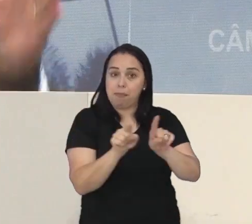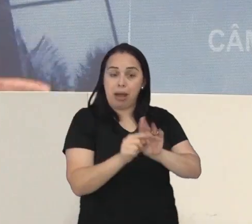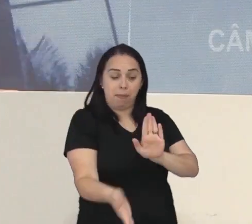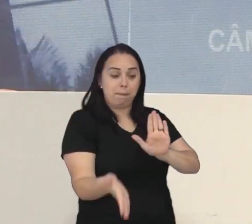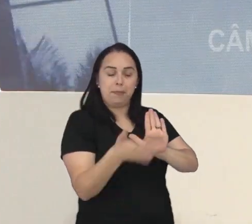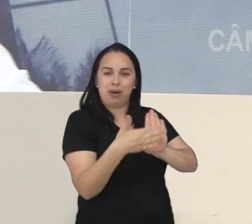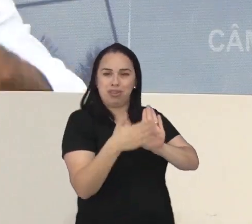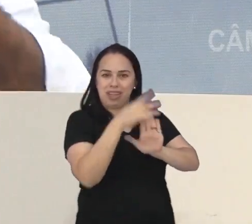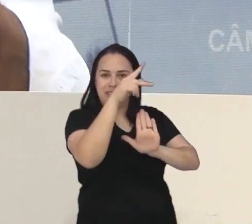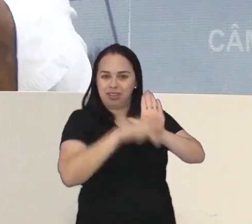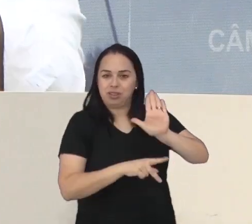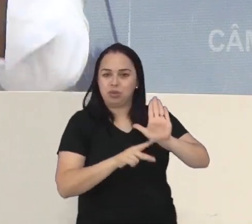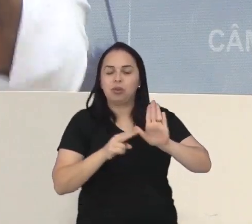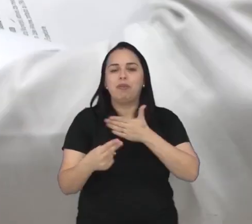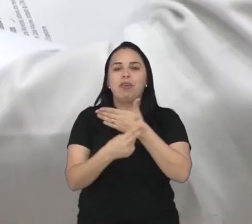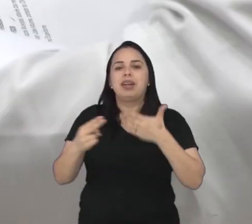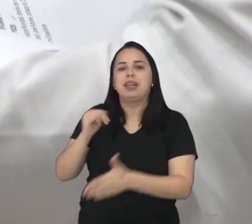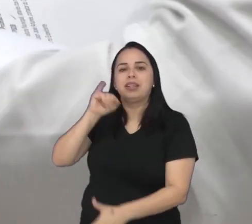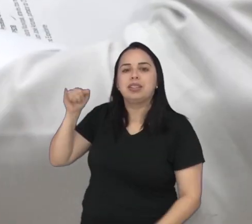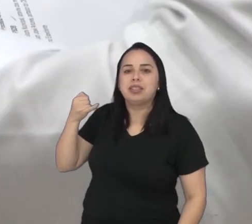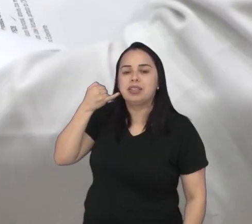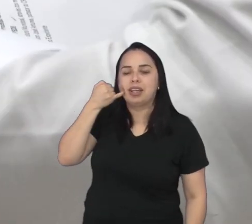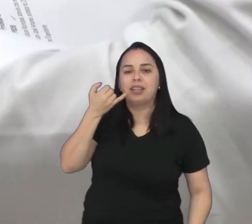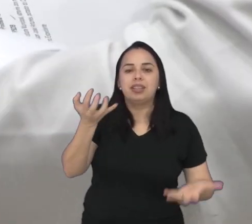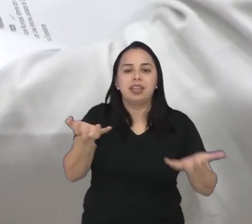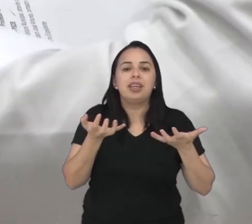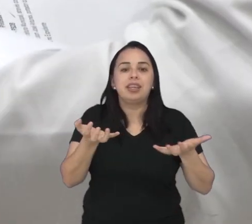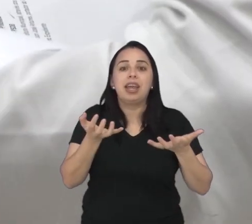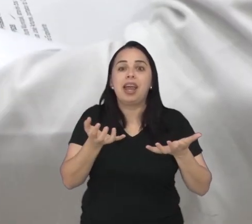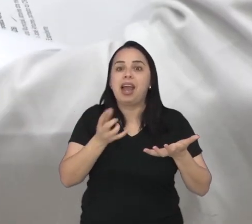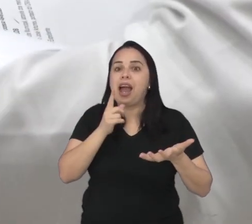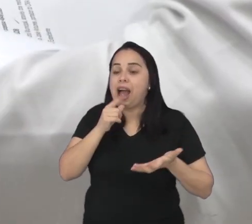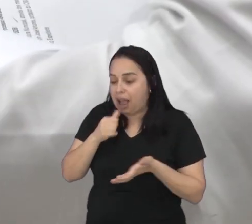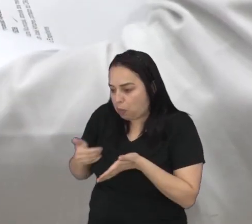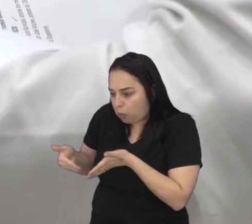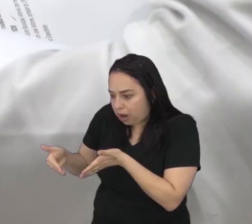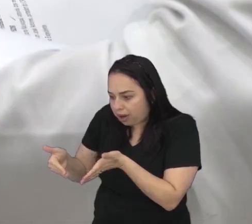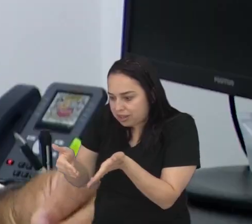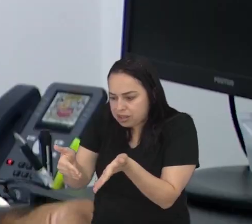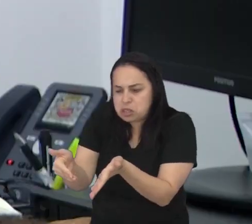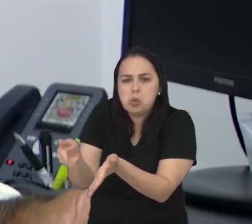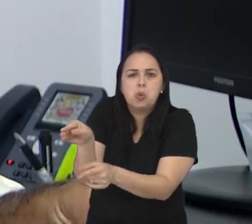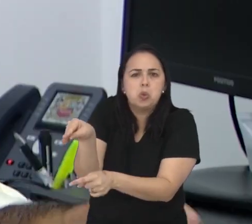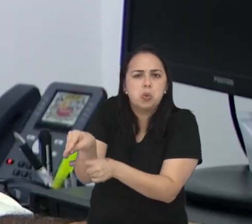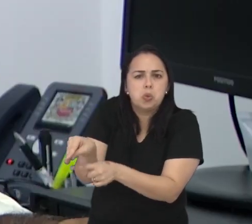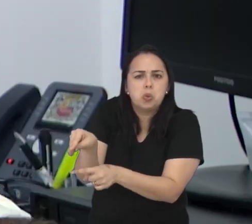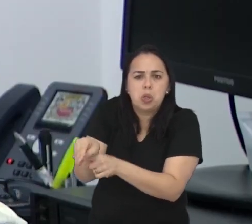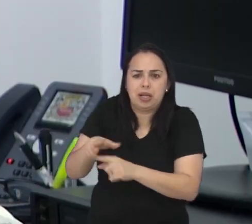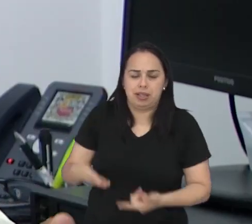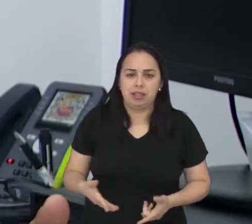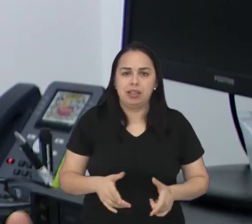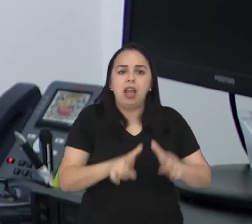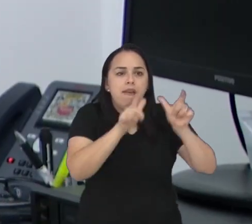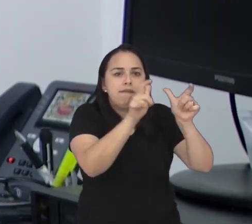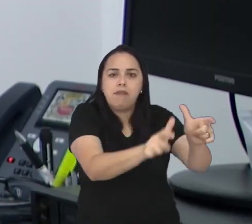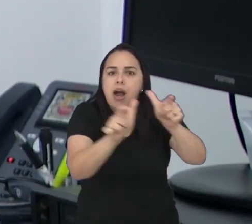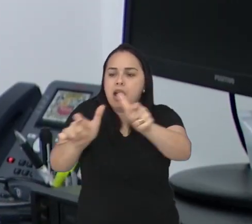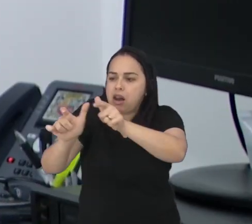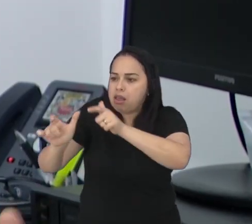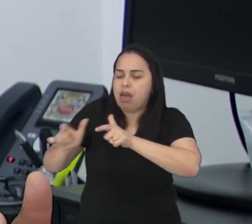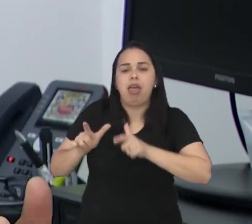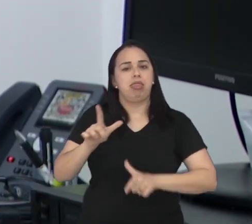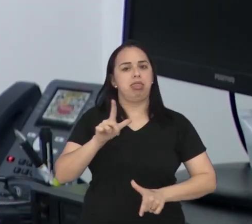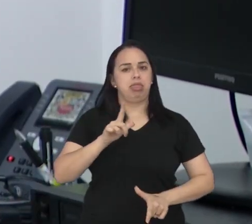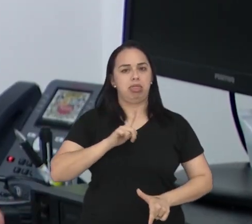projetos como o do vereador Juvenil Silvério, que visa revitalizar nascentes. Em vários pontos do nosso município